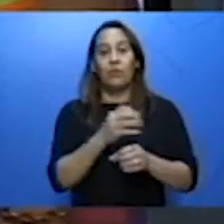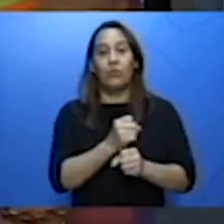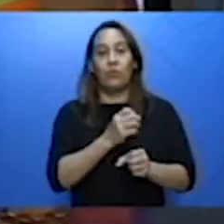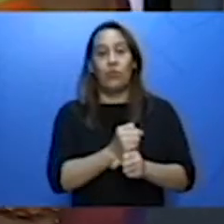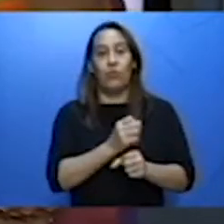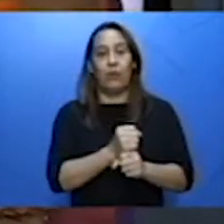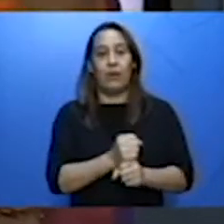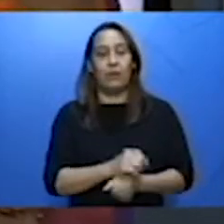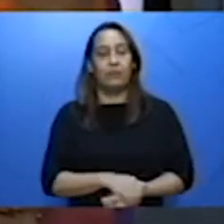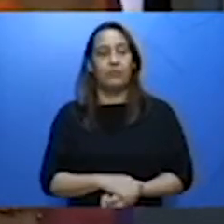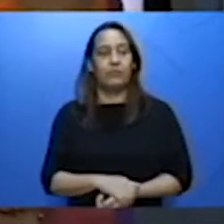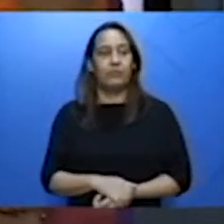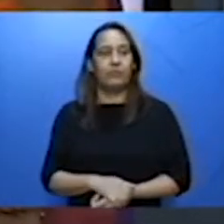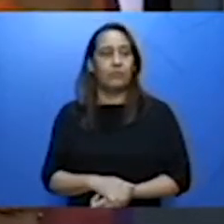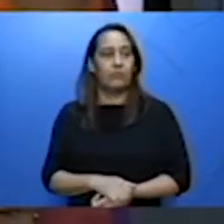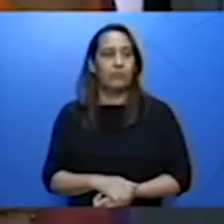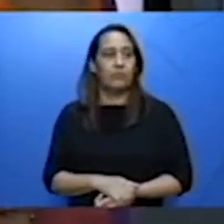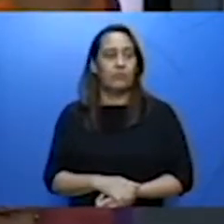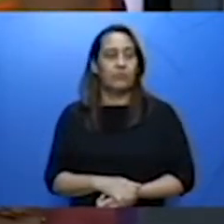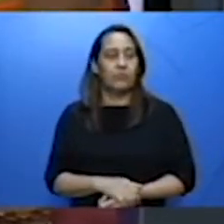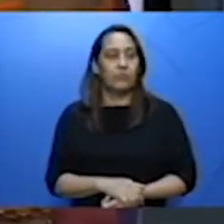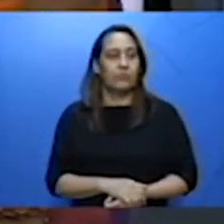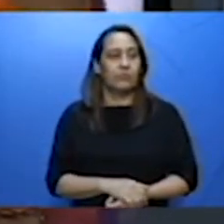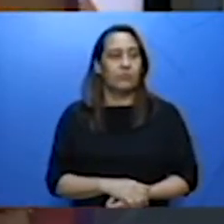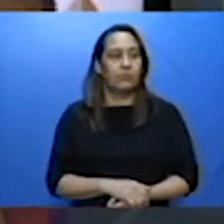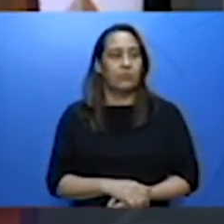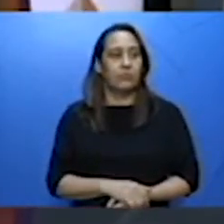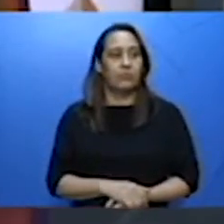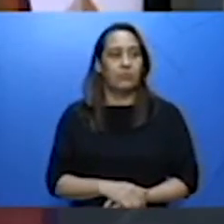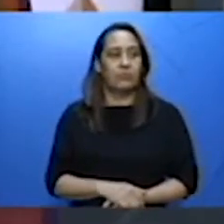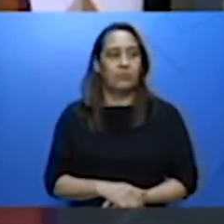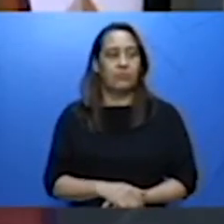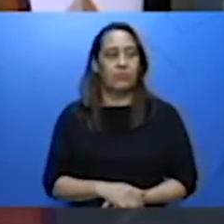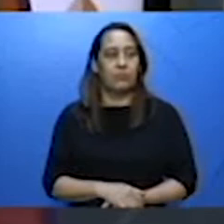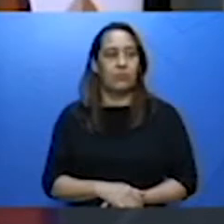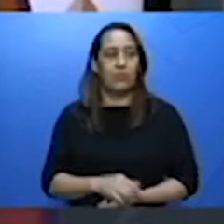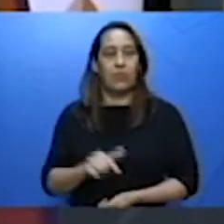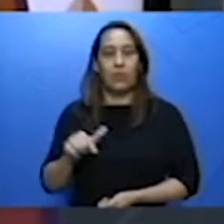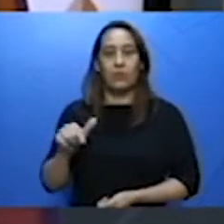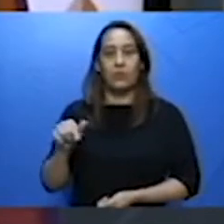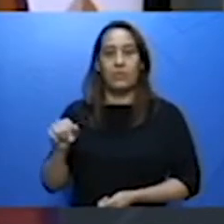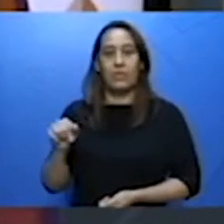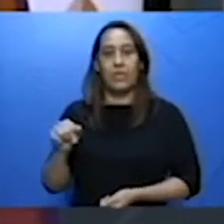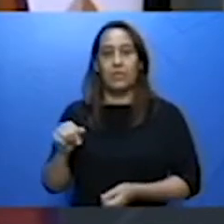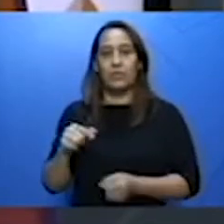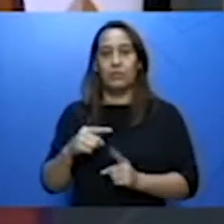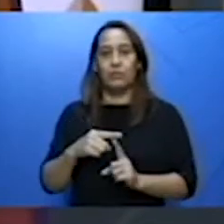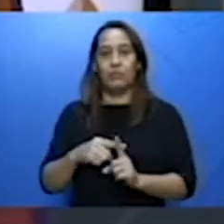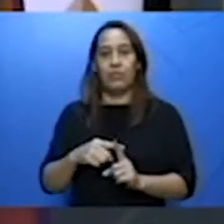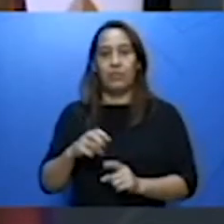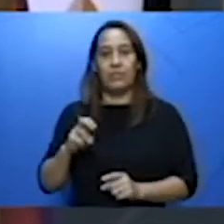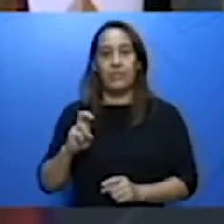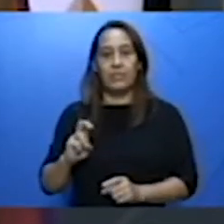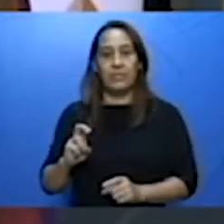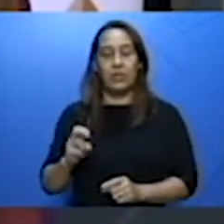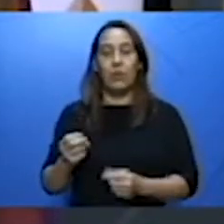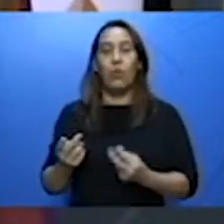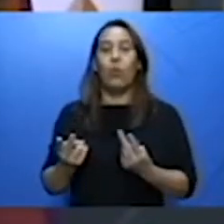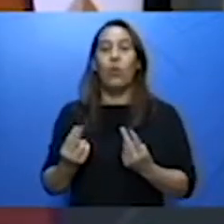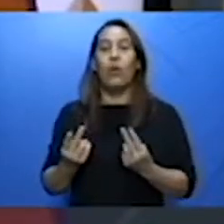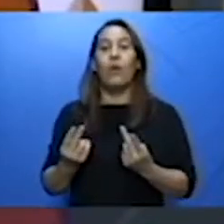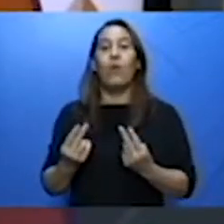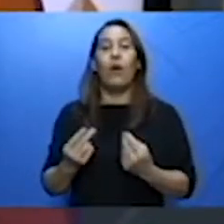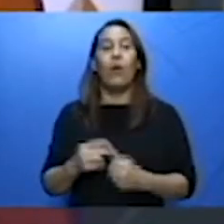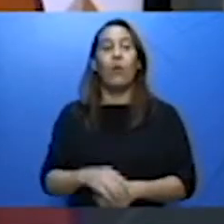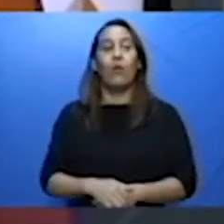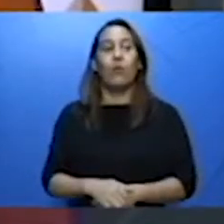agrupamentos? Vamos lá. Então, eu agrupei, ó, o 7 com 5. Quanto que é 7 mais